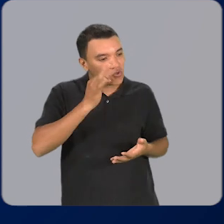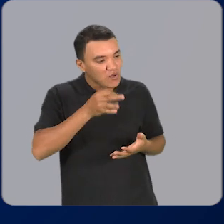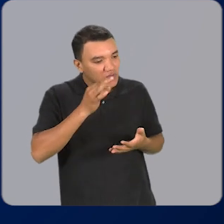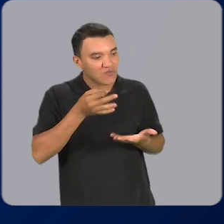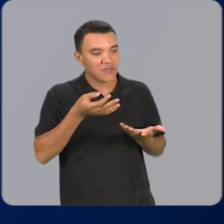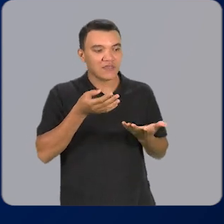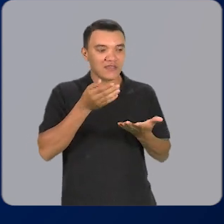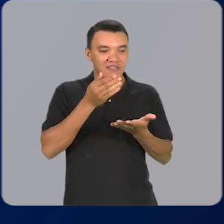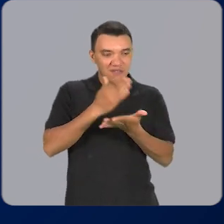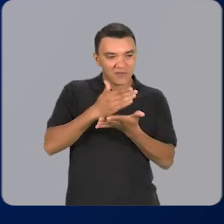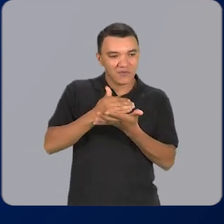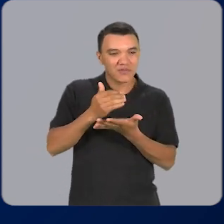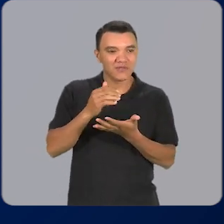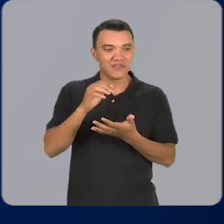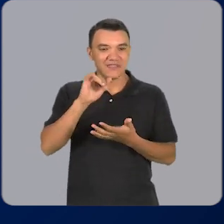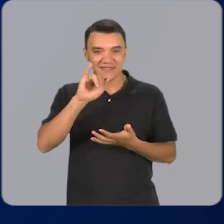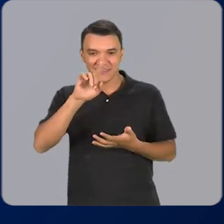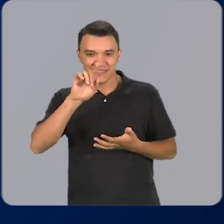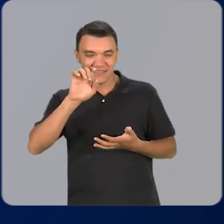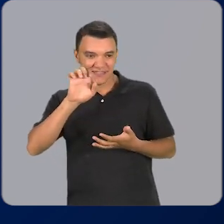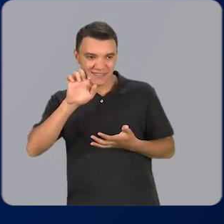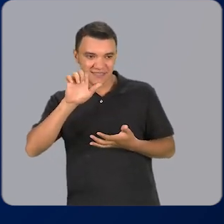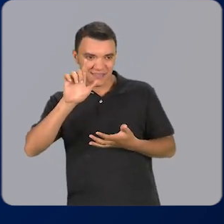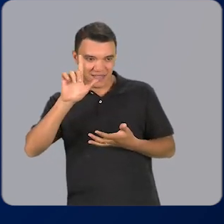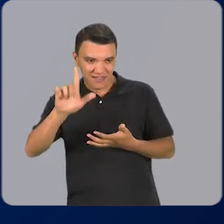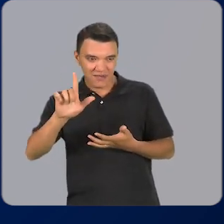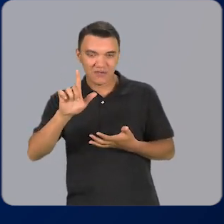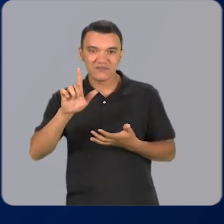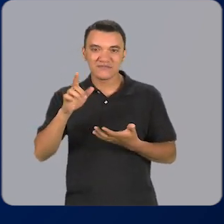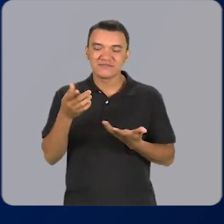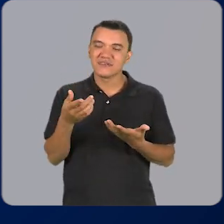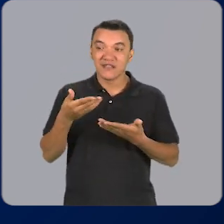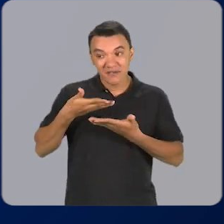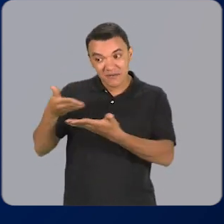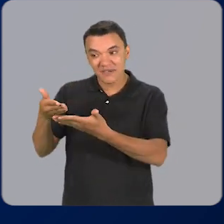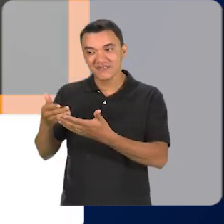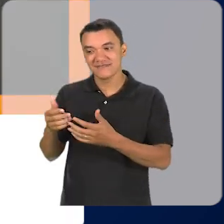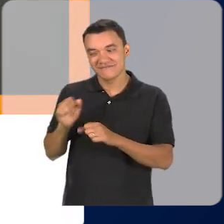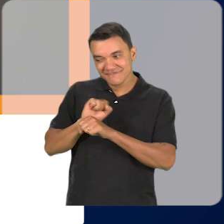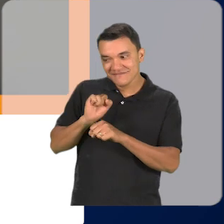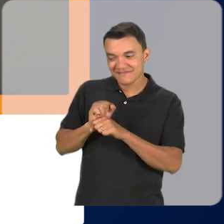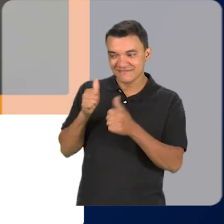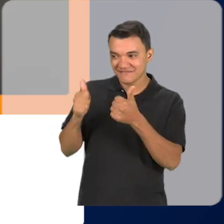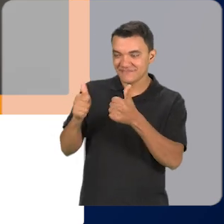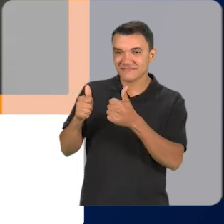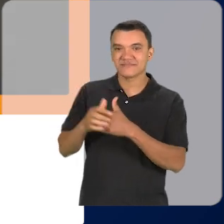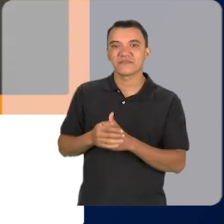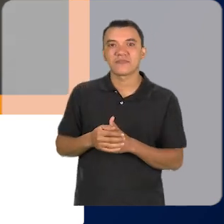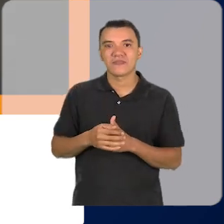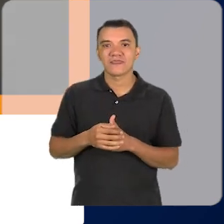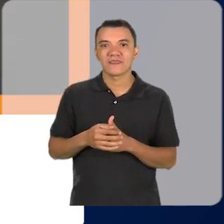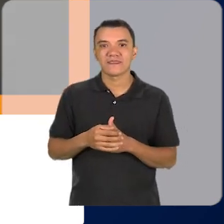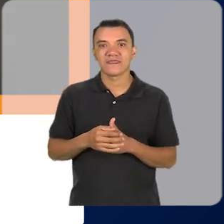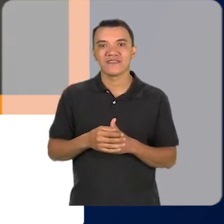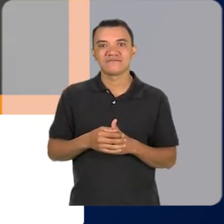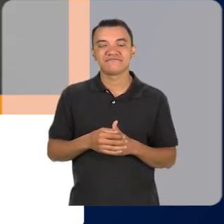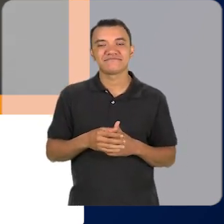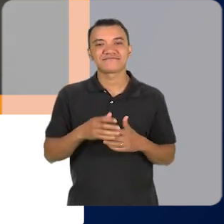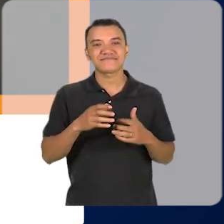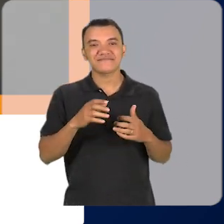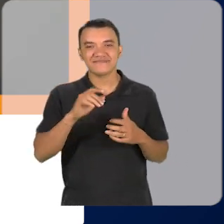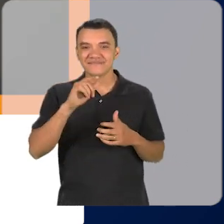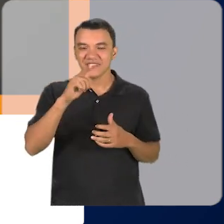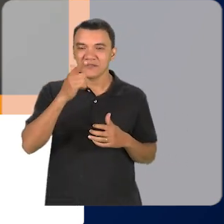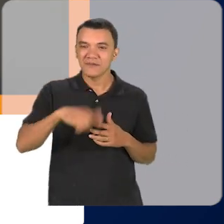ainda vende lá na rua dela. A gente vai aguardar, tá, professora? Eu gostaria de pontuar, que a partir do